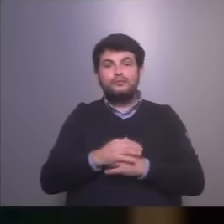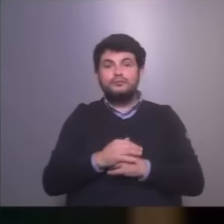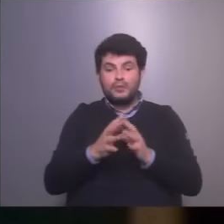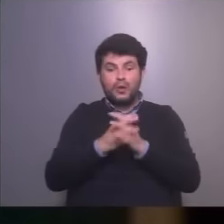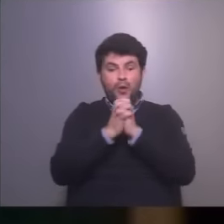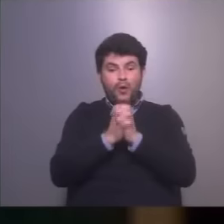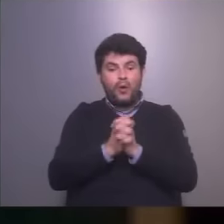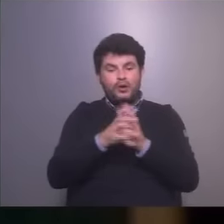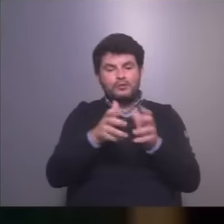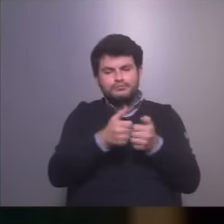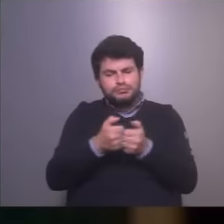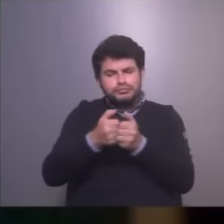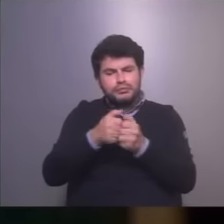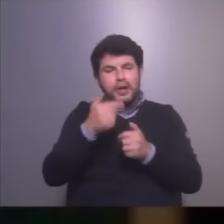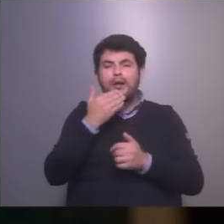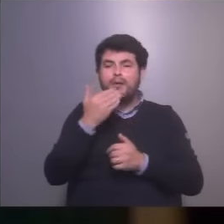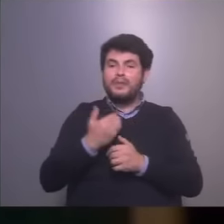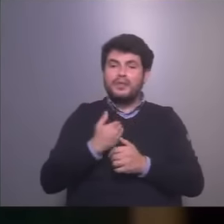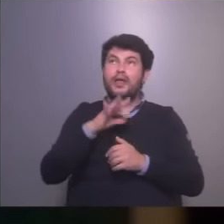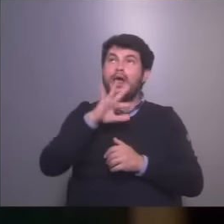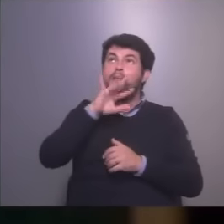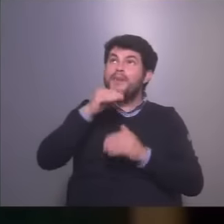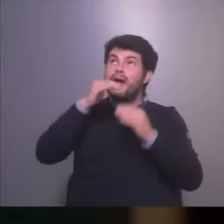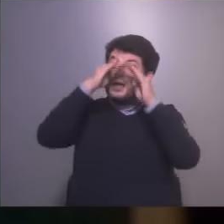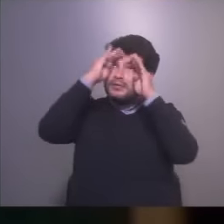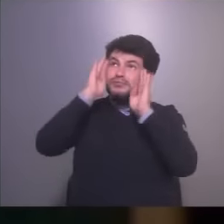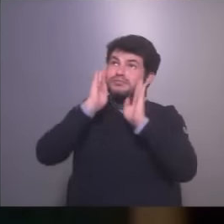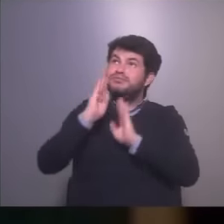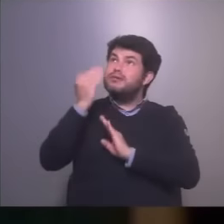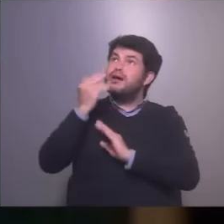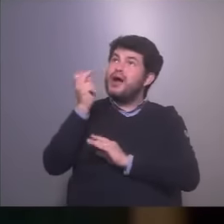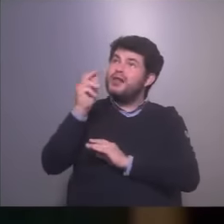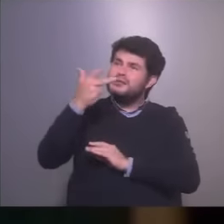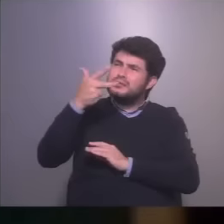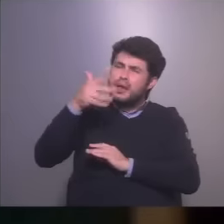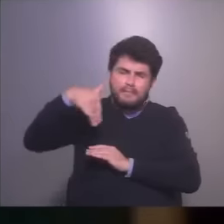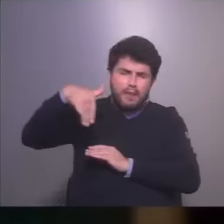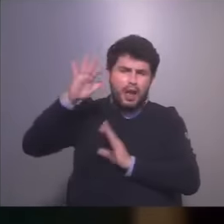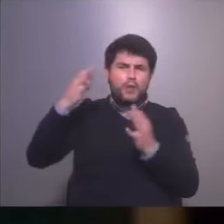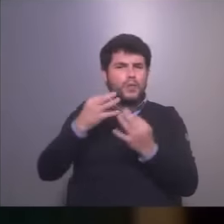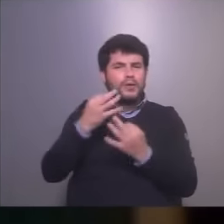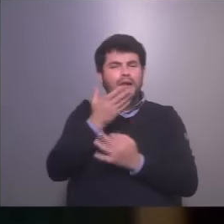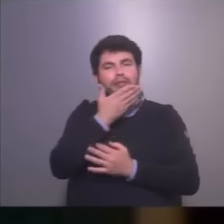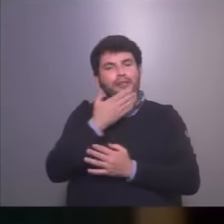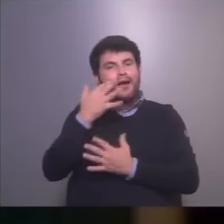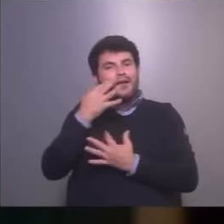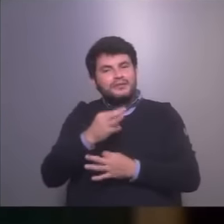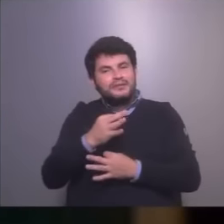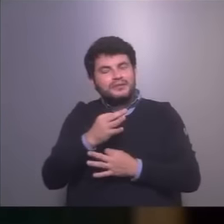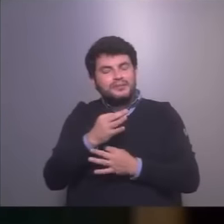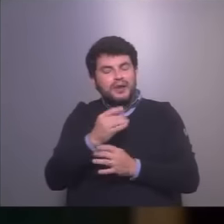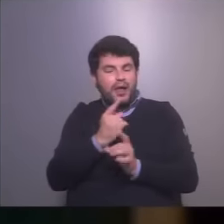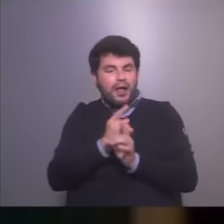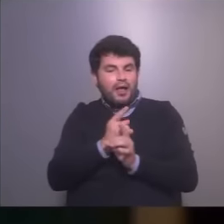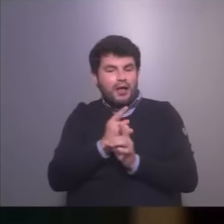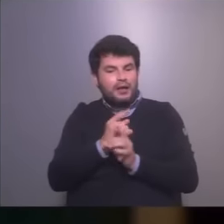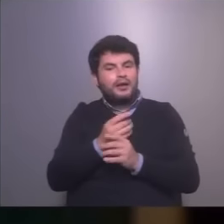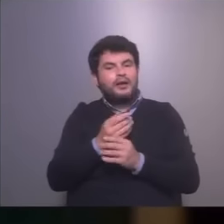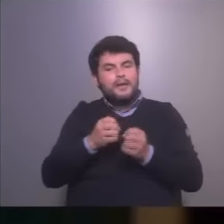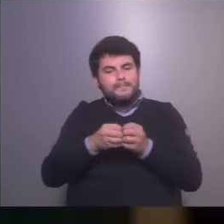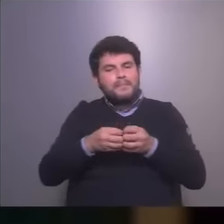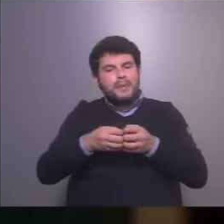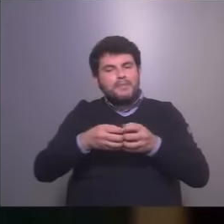Deus, tratando de amizade com quem sabemos que nos ama. A oração do terço, aqui pedida pela Mãe do Céu